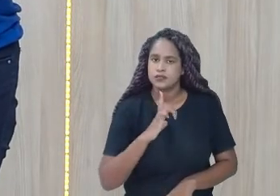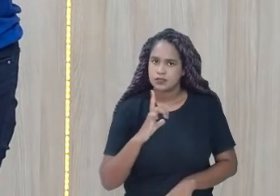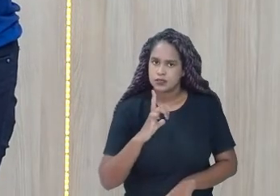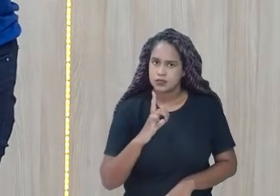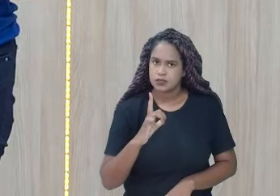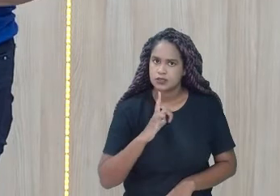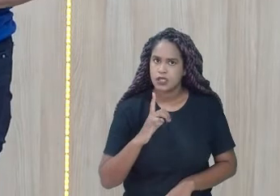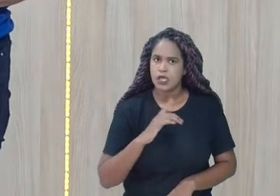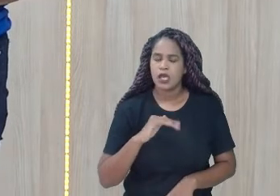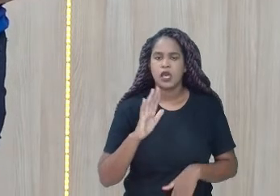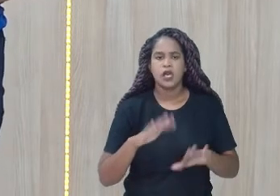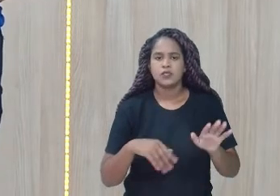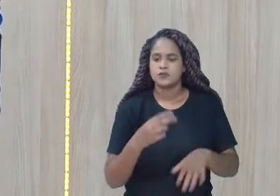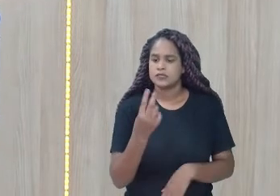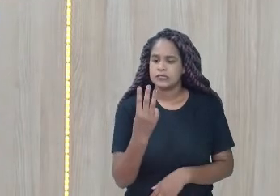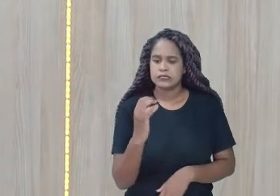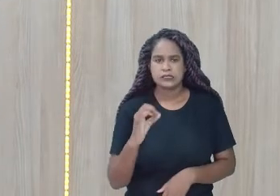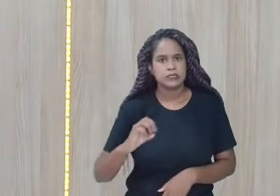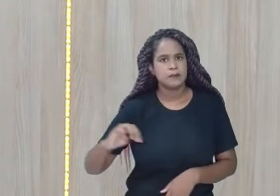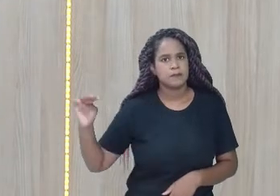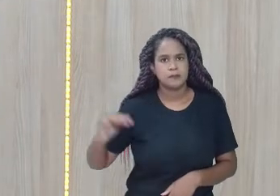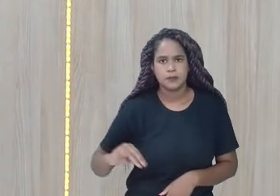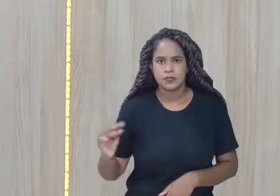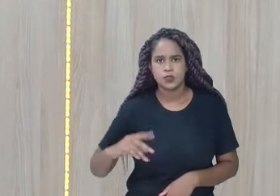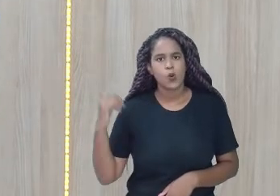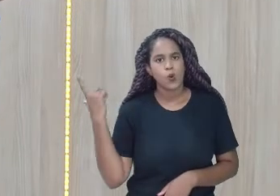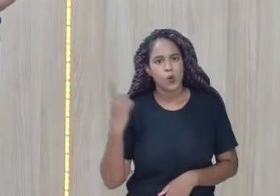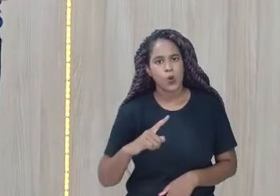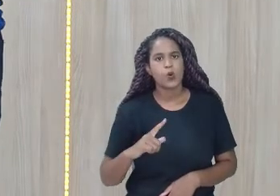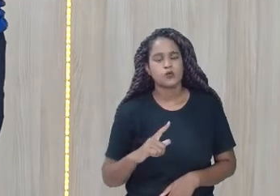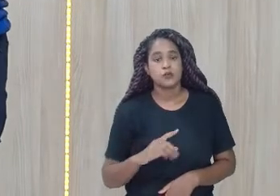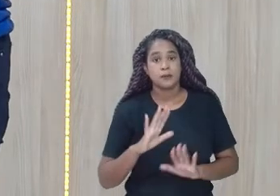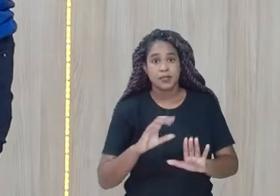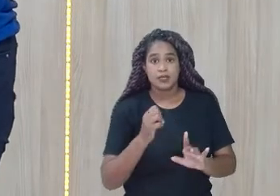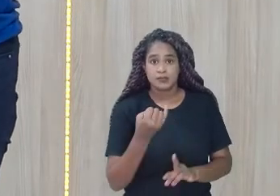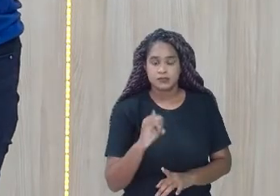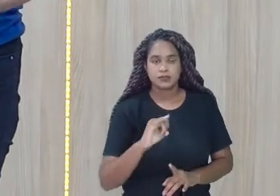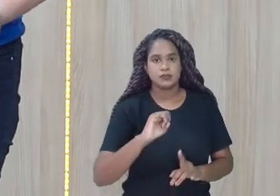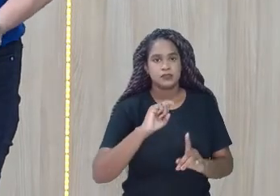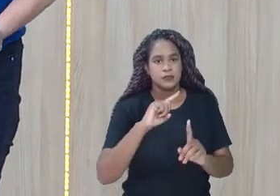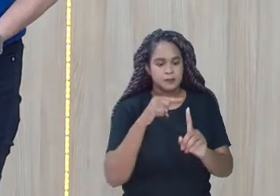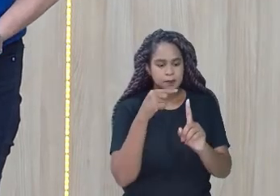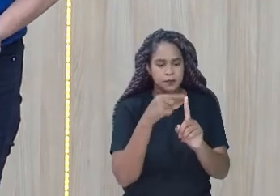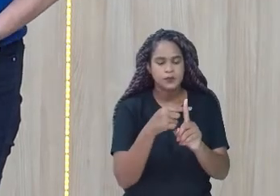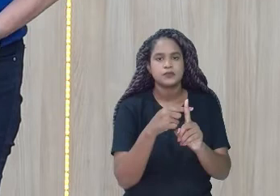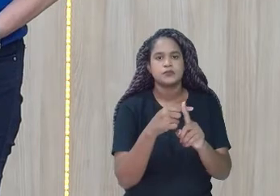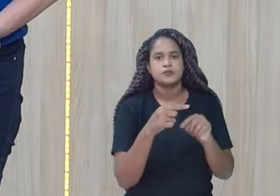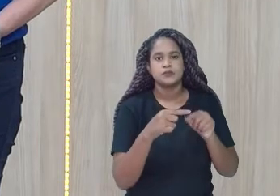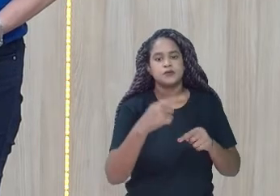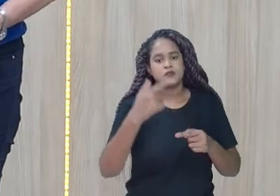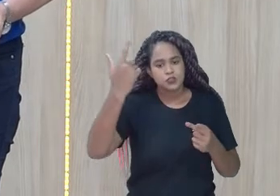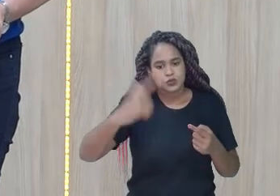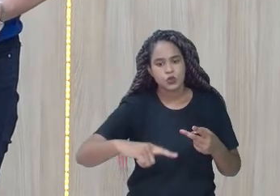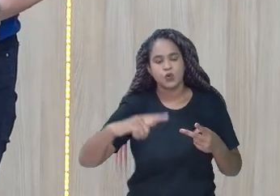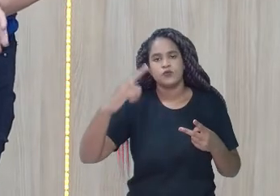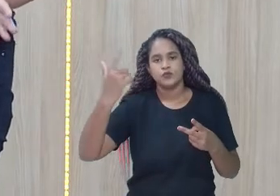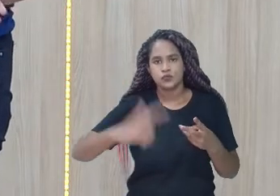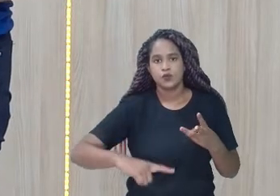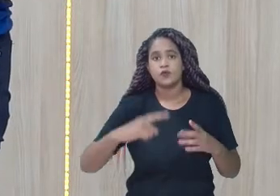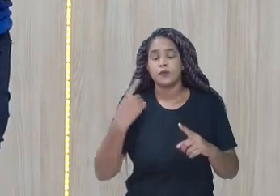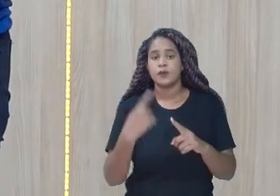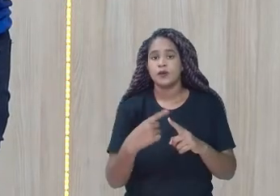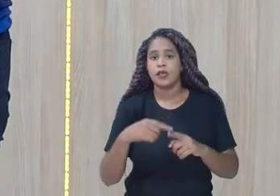que sai em 30 minutos. Mas se der positivo, esse teste também ele é repetido, porque às vezes